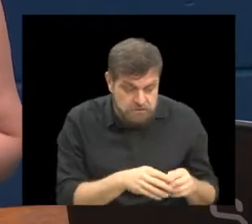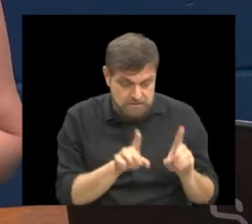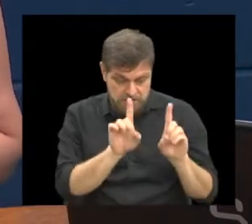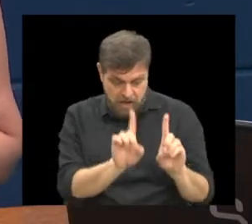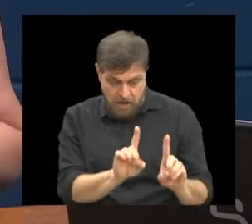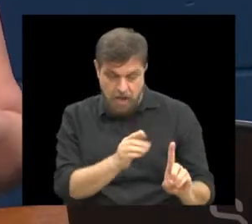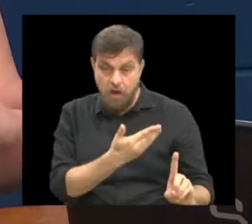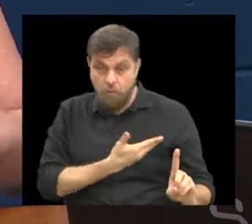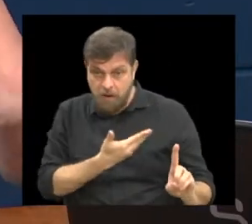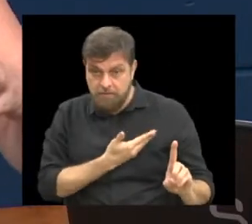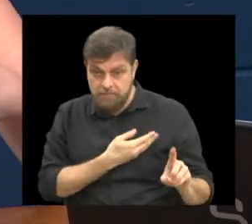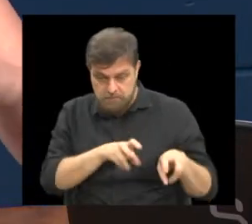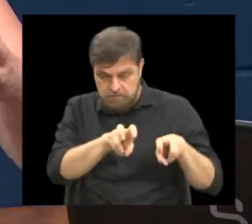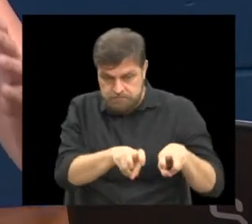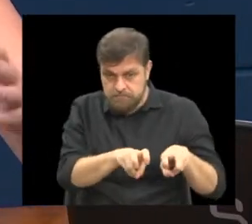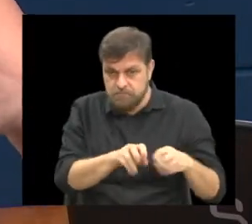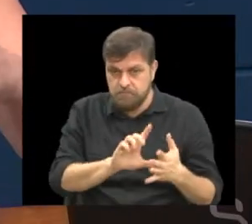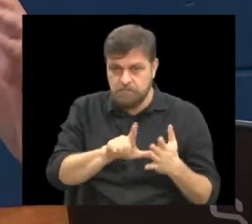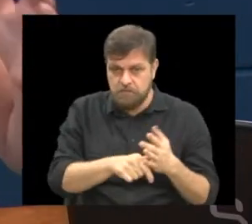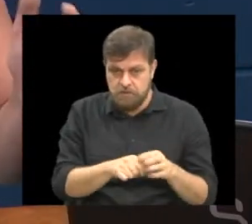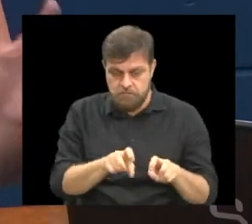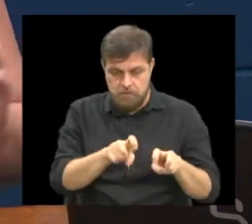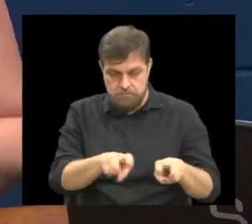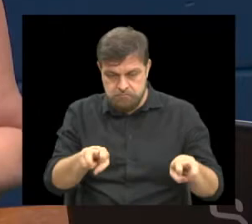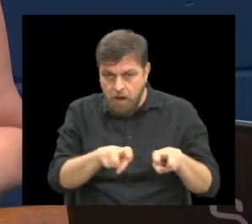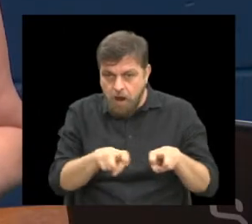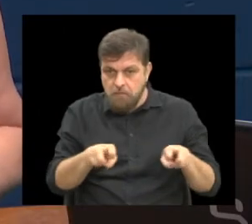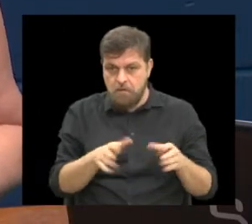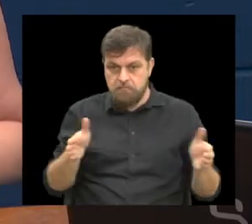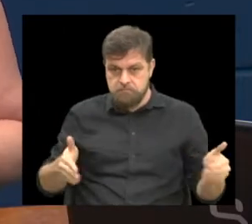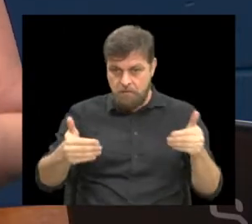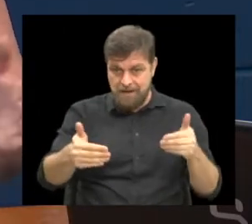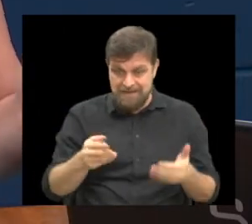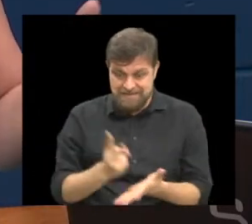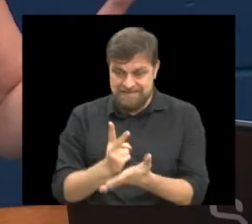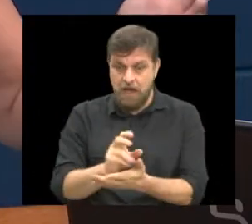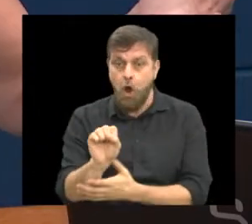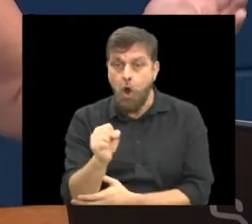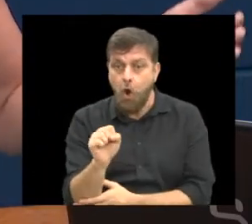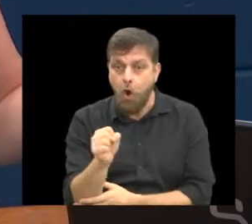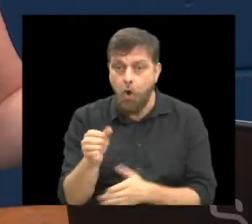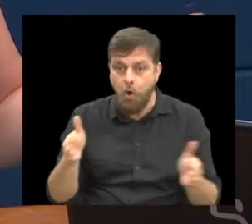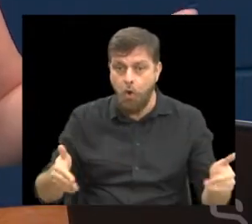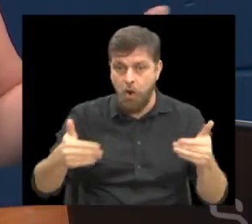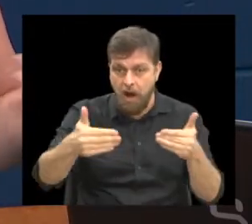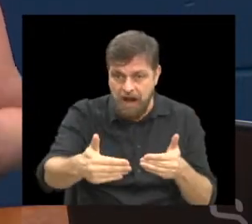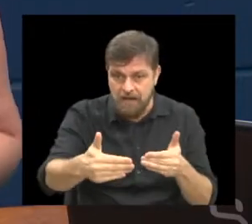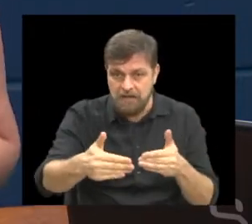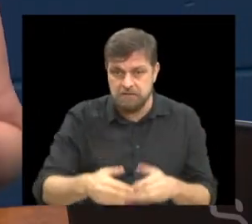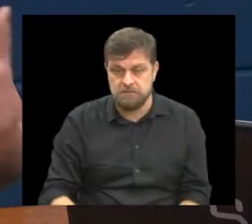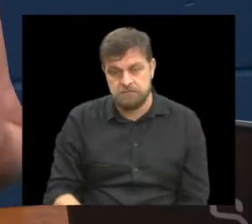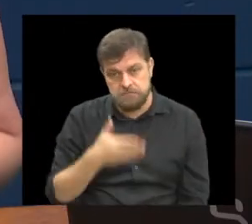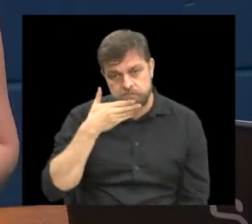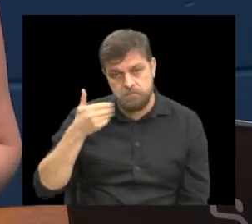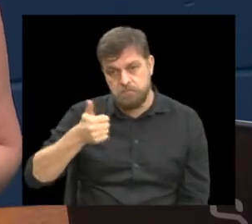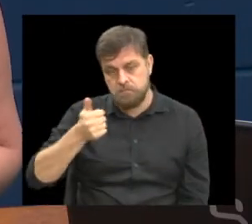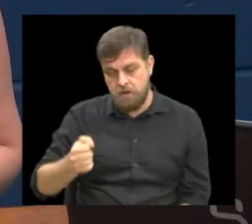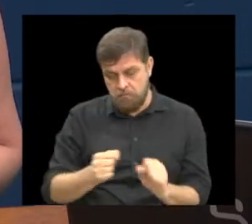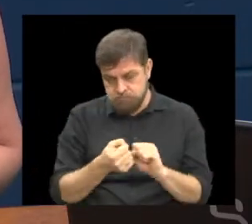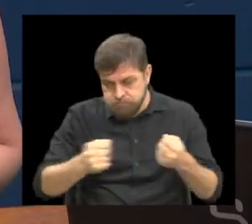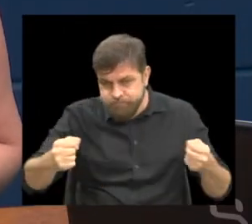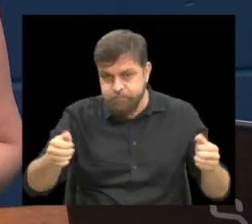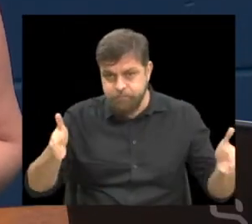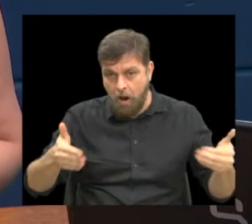lado, até que a gente vai esparramando para salas, que sempre com 8 alunos, mas para salas de espaço maior para outros tipos